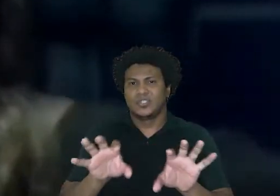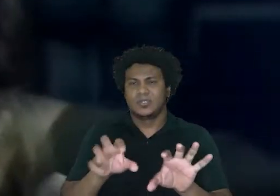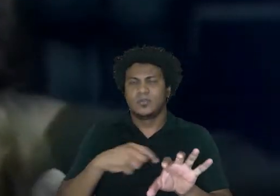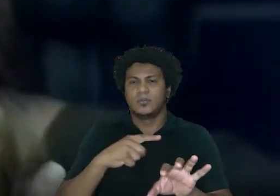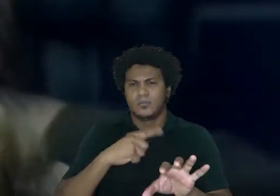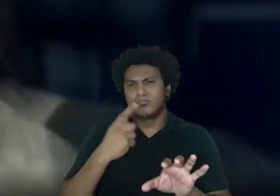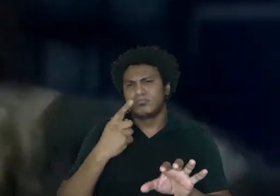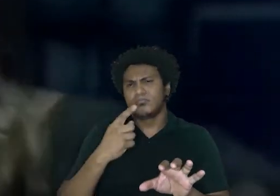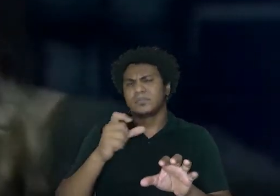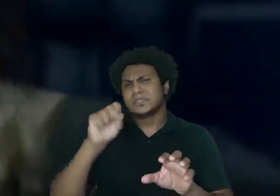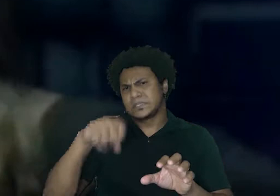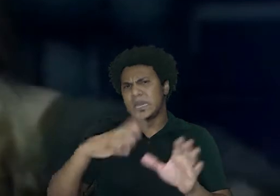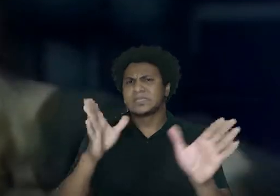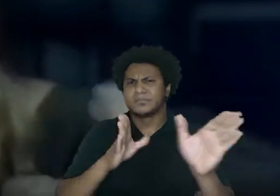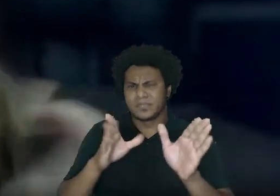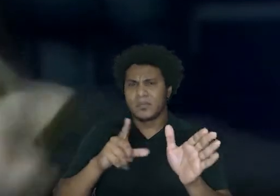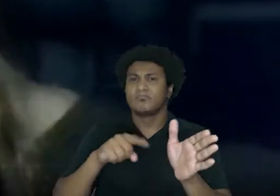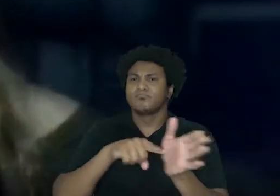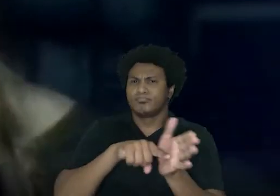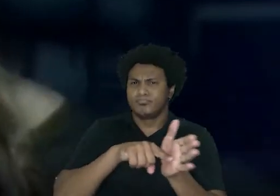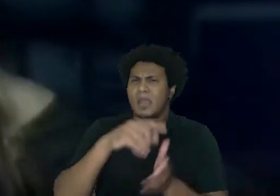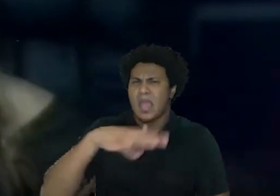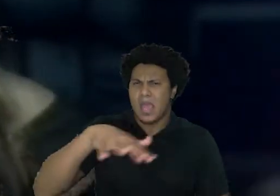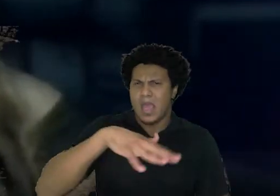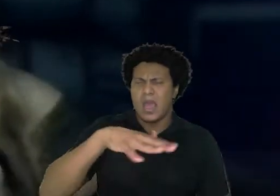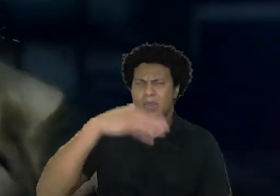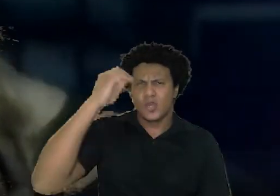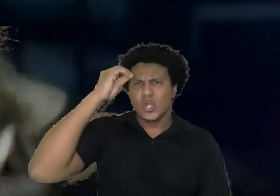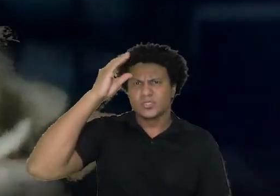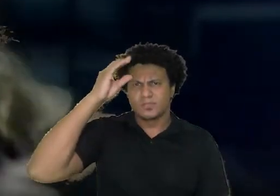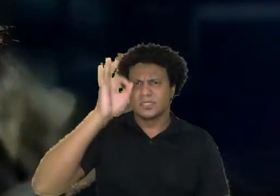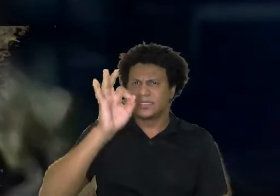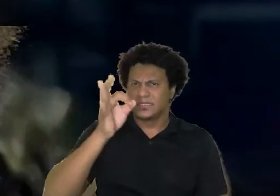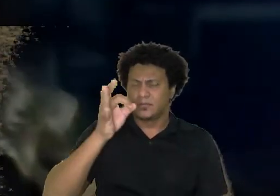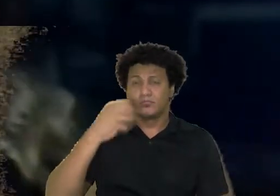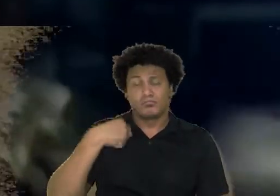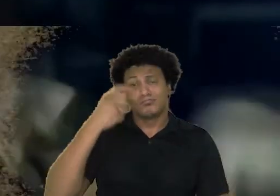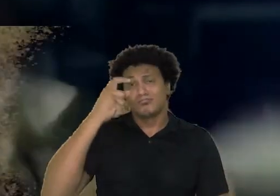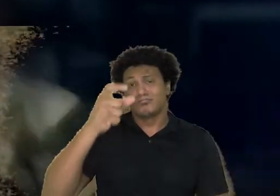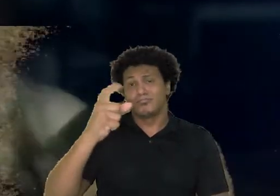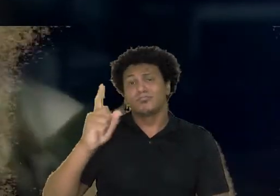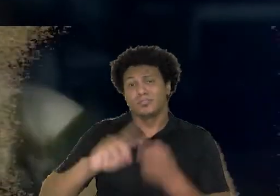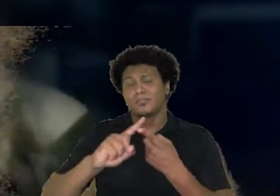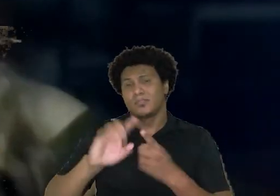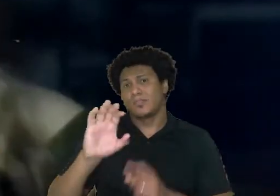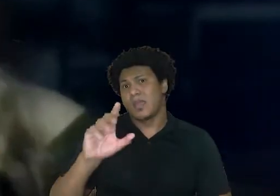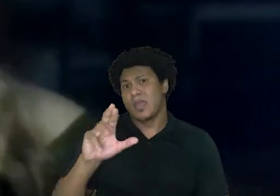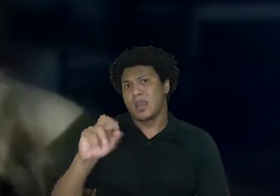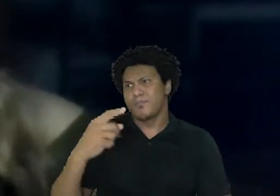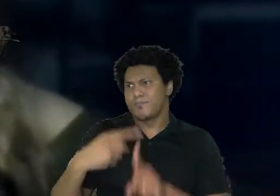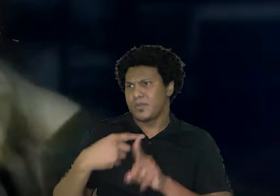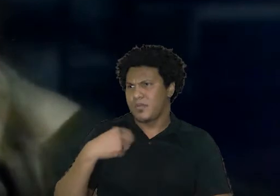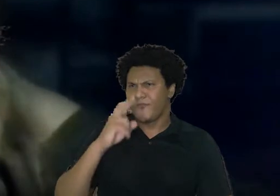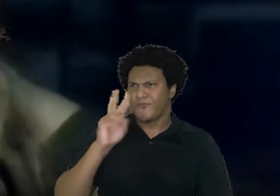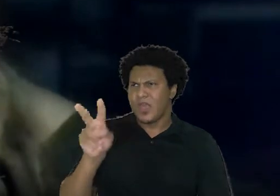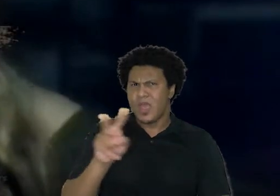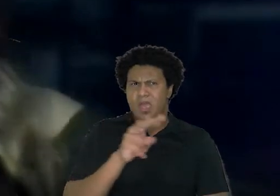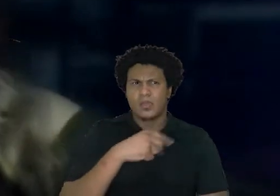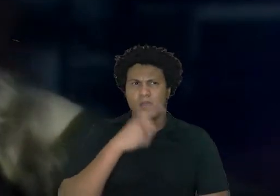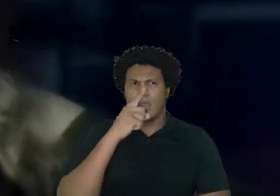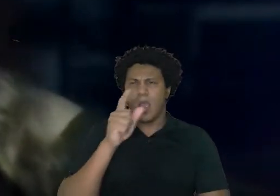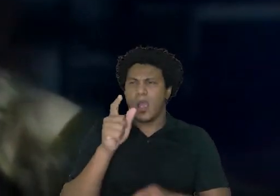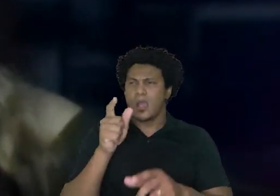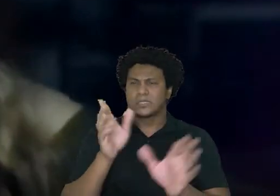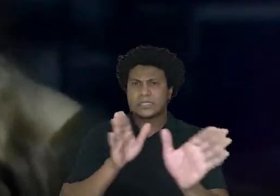construção de linguagem, para além da acessibilidade, né? Porque eu acho que a acessibilidade é uma área de conhecimento, sim, de pesquisa,